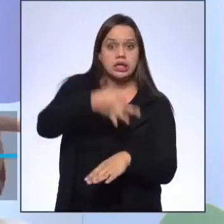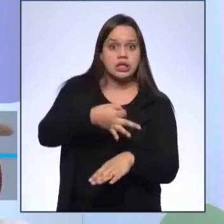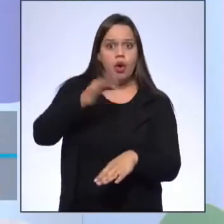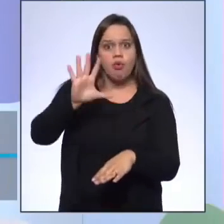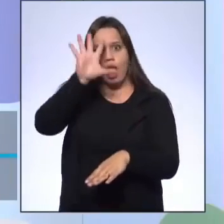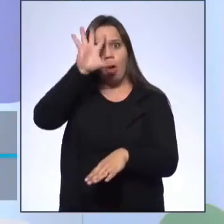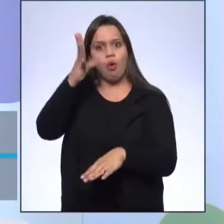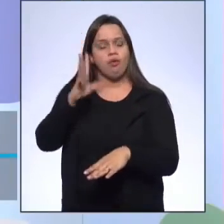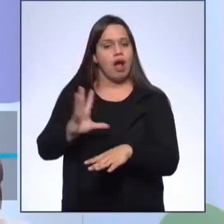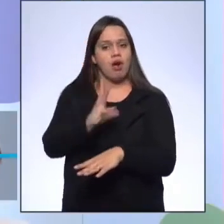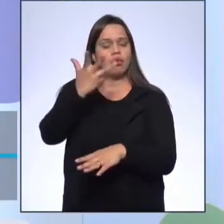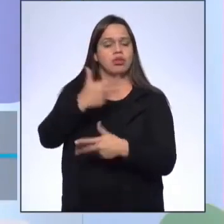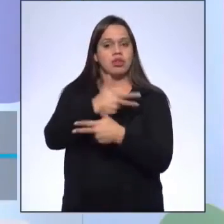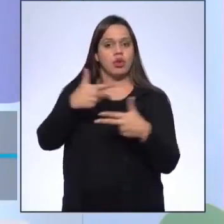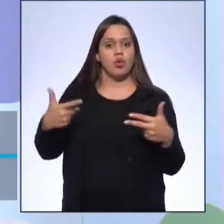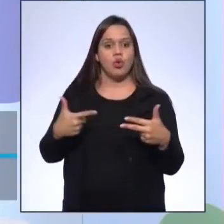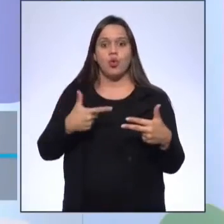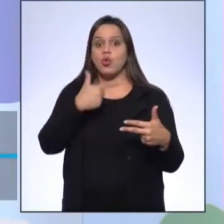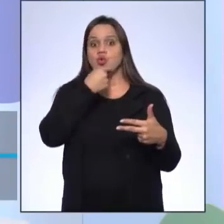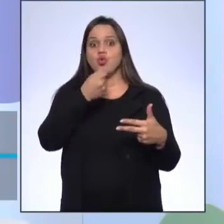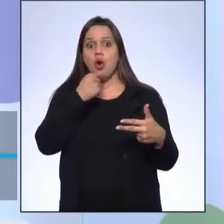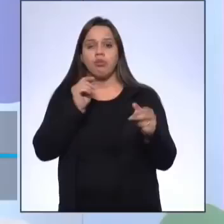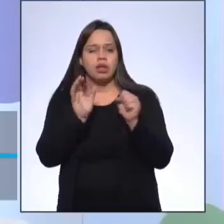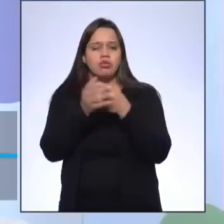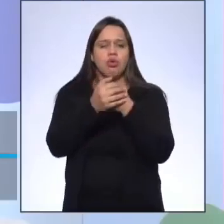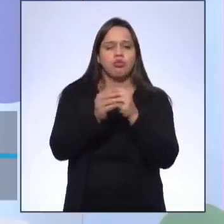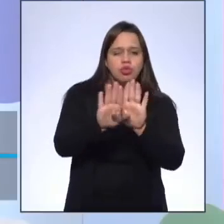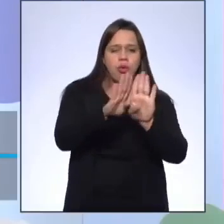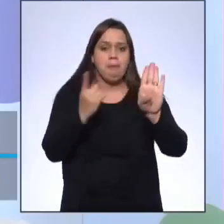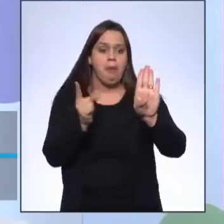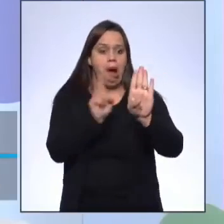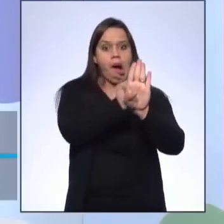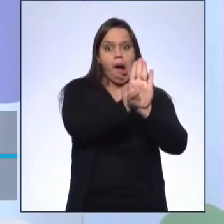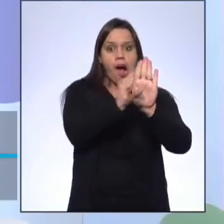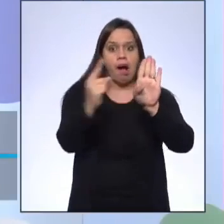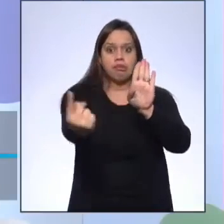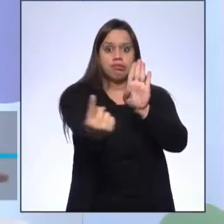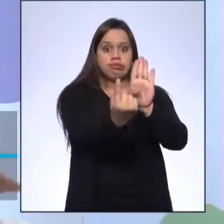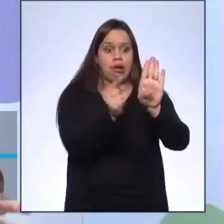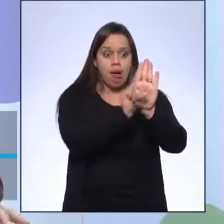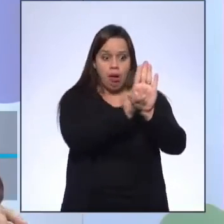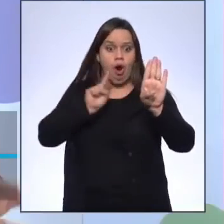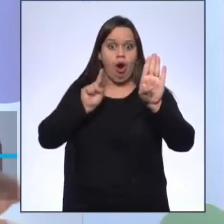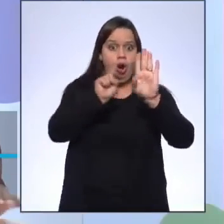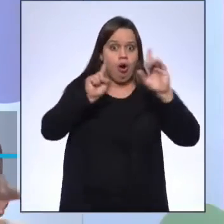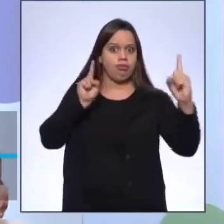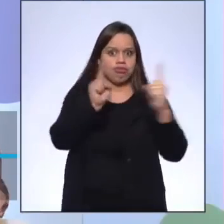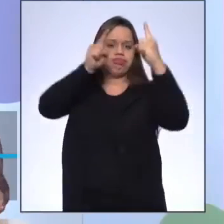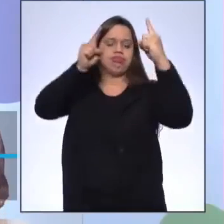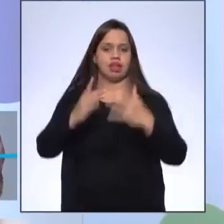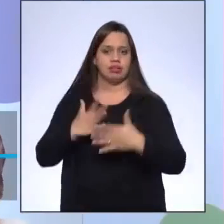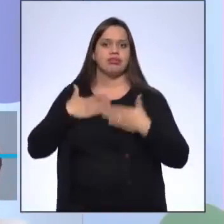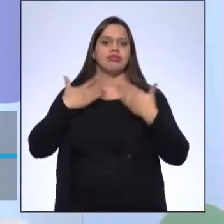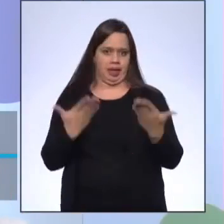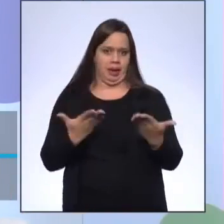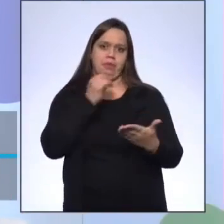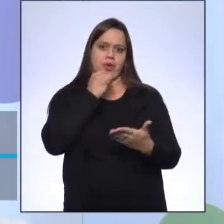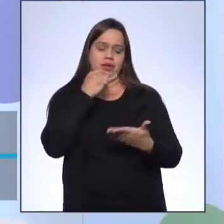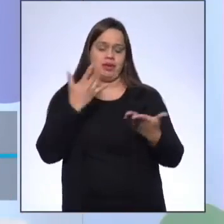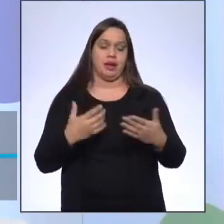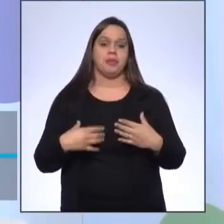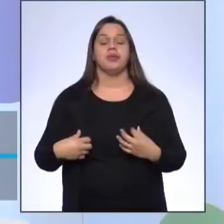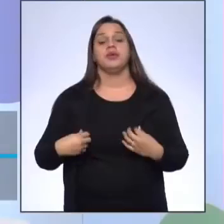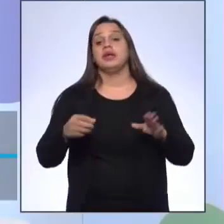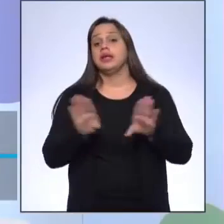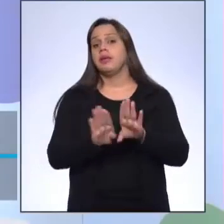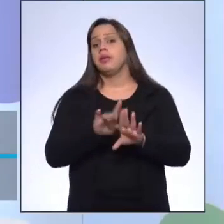alguma coisa ali. O cara está escondido atrás daquela porta. Citando um exemplo. Tá? Outra coisa interessante, né, que eu vi que vocês observaram aqui no